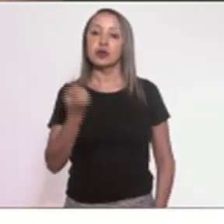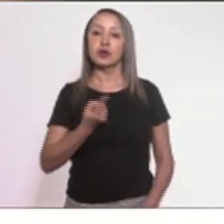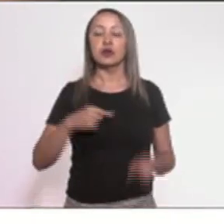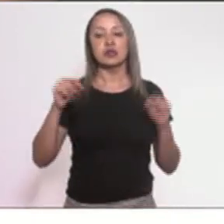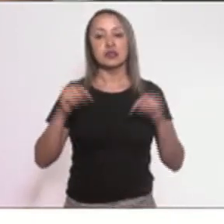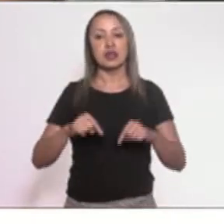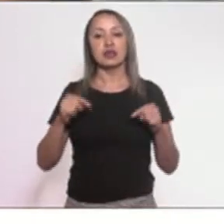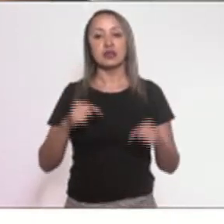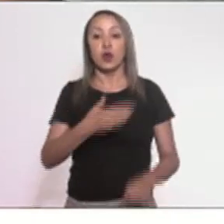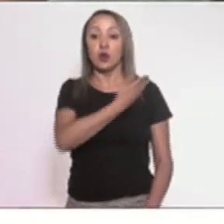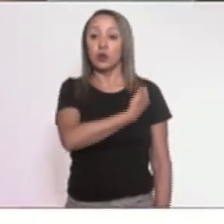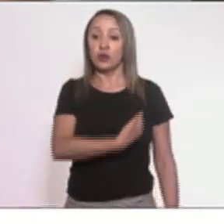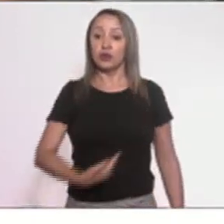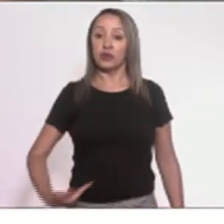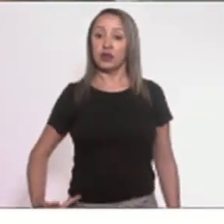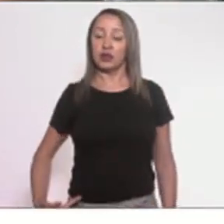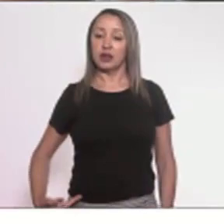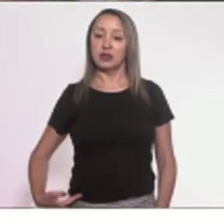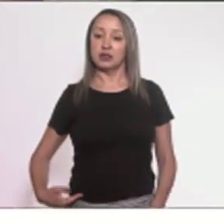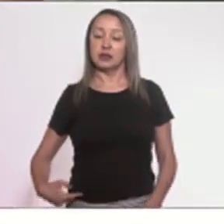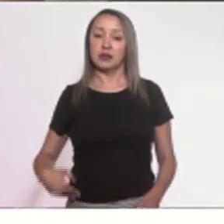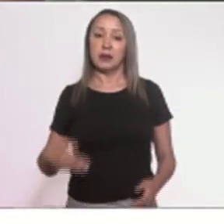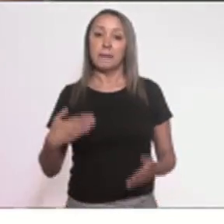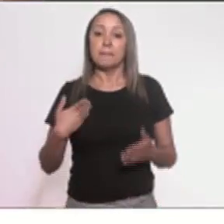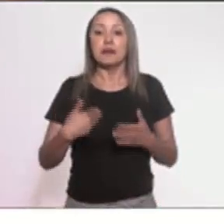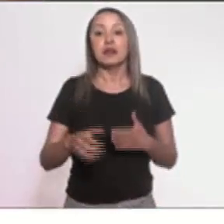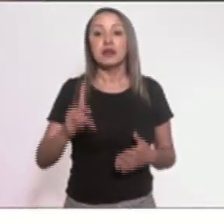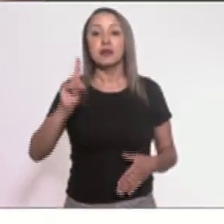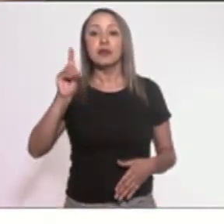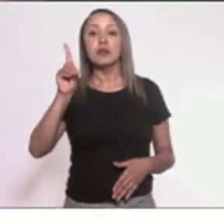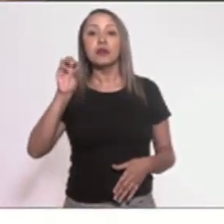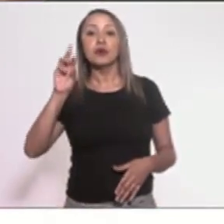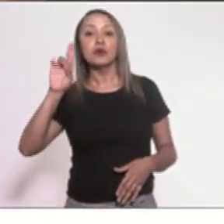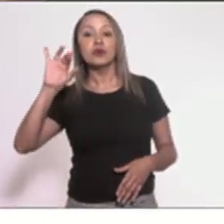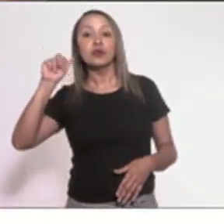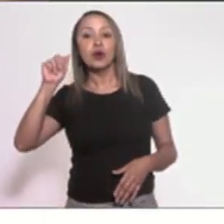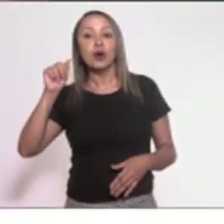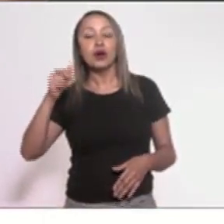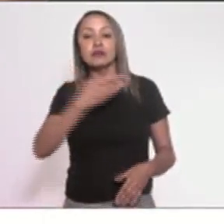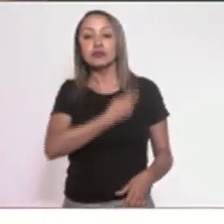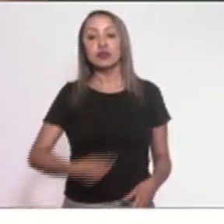o governador daqui perder pro Dória, ele vai ganhar de quem?